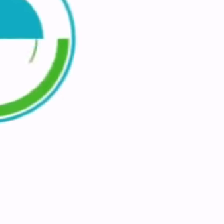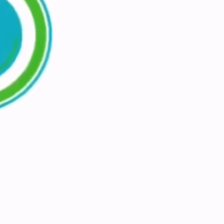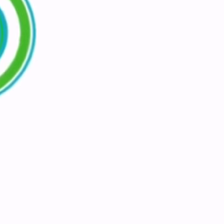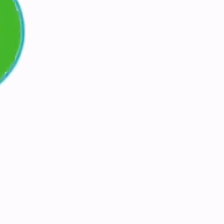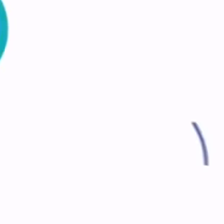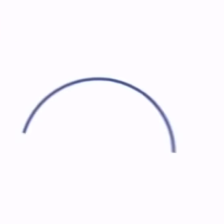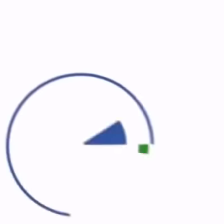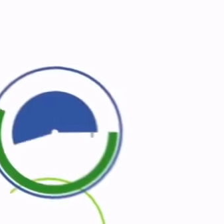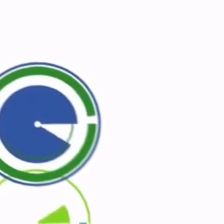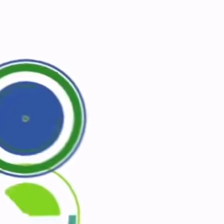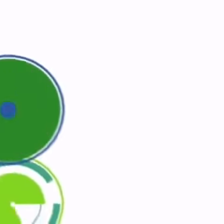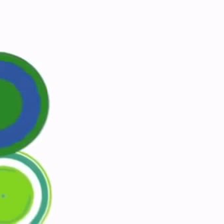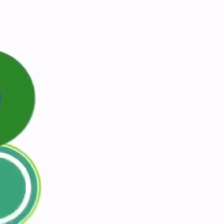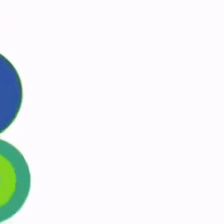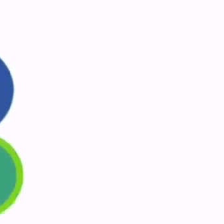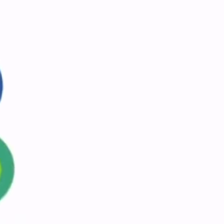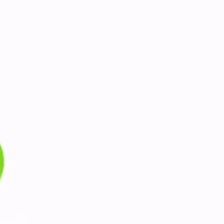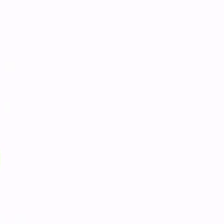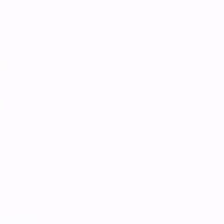E aí